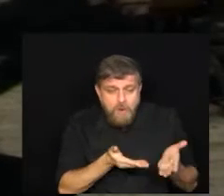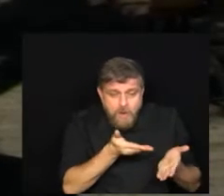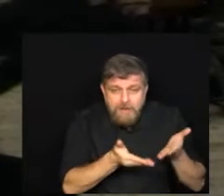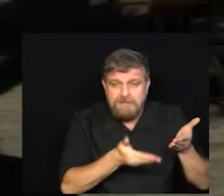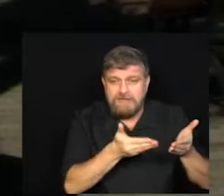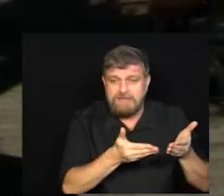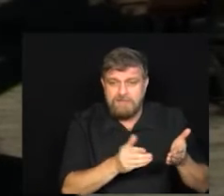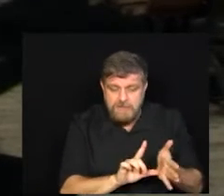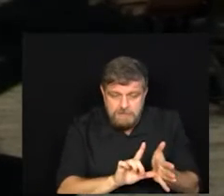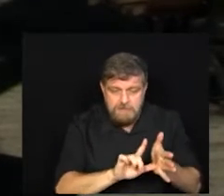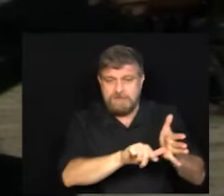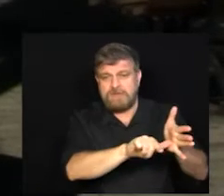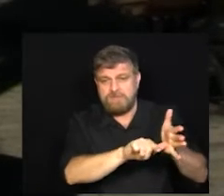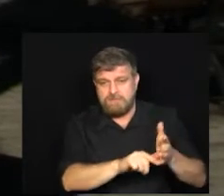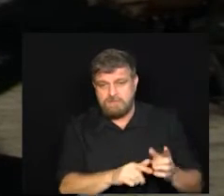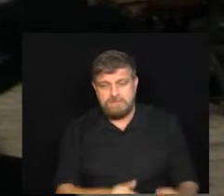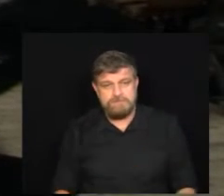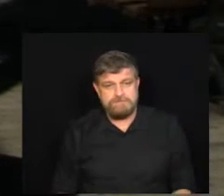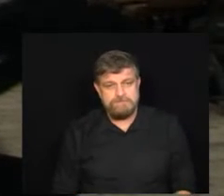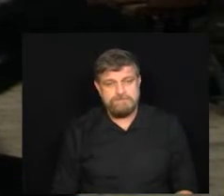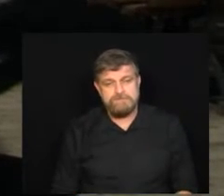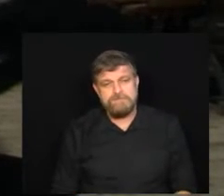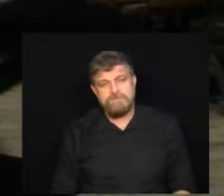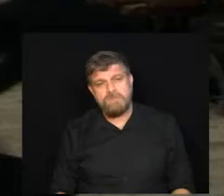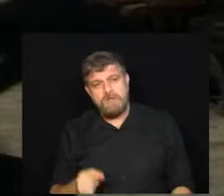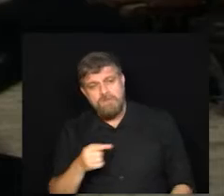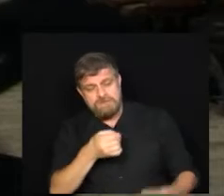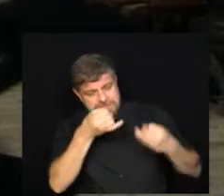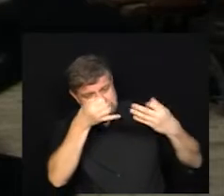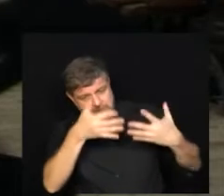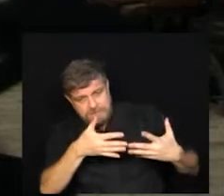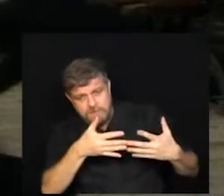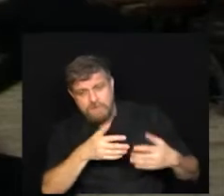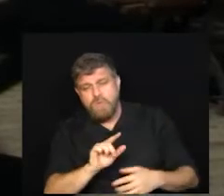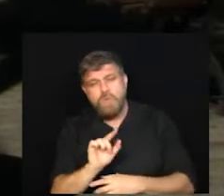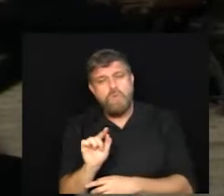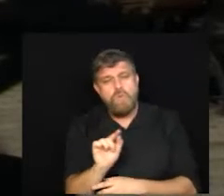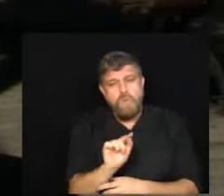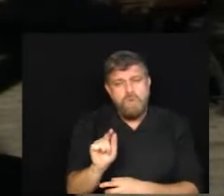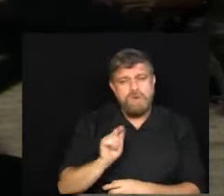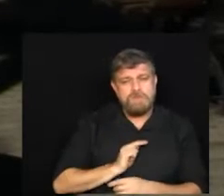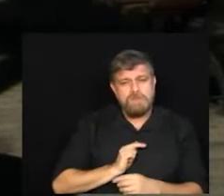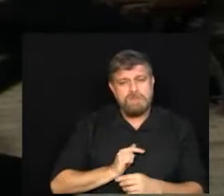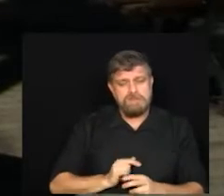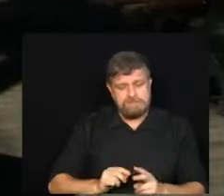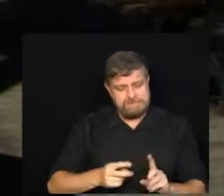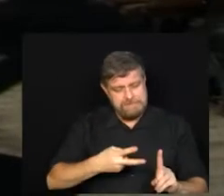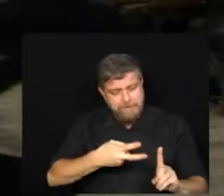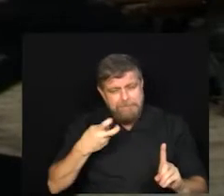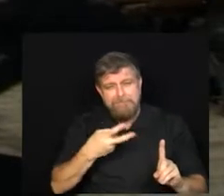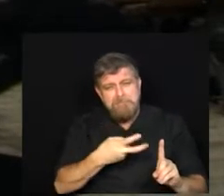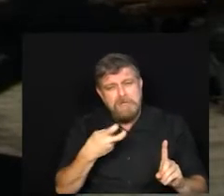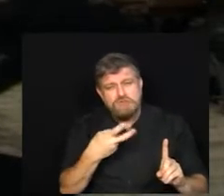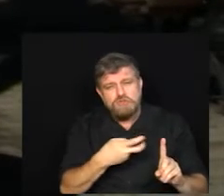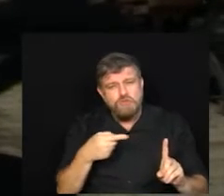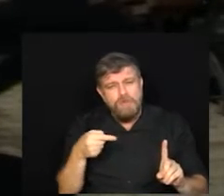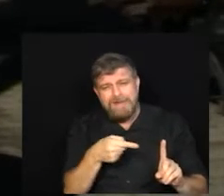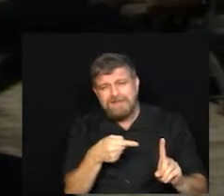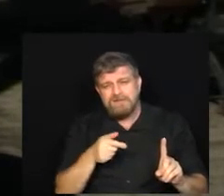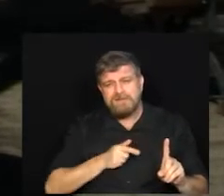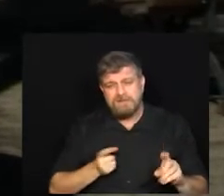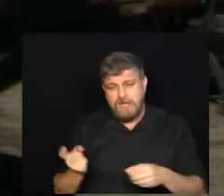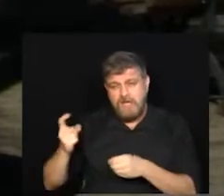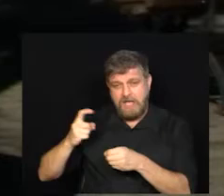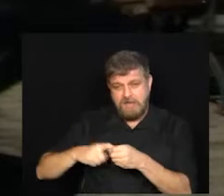dado no tratamento. Doutor, o senhor falou a respeito de alguns sintomas. Eu gostaria de voltar na tecla